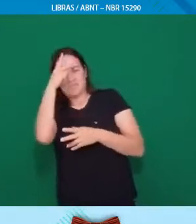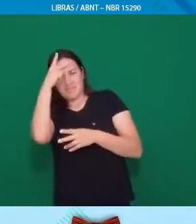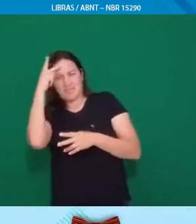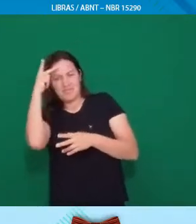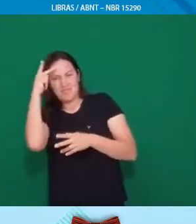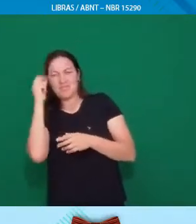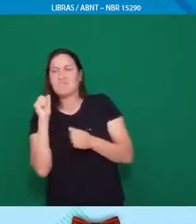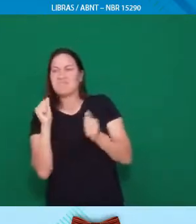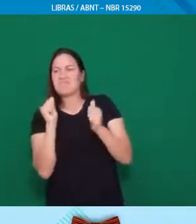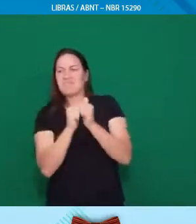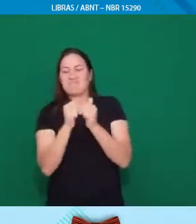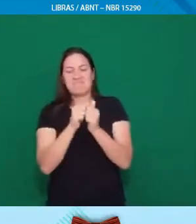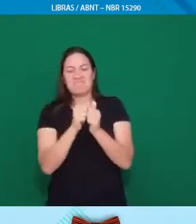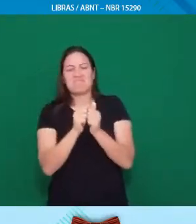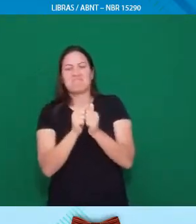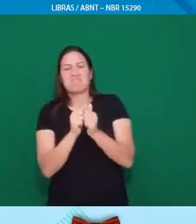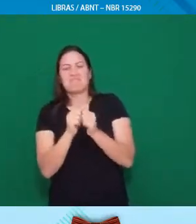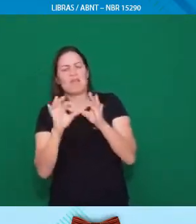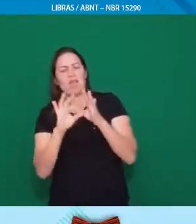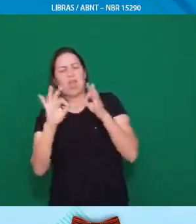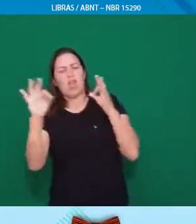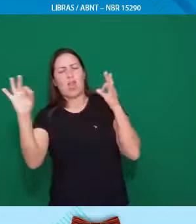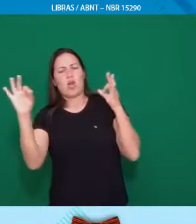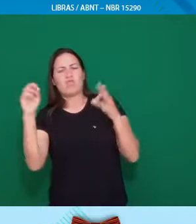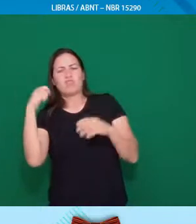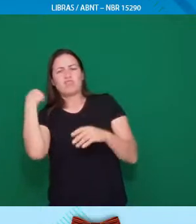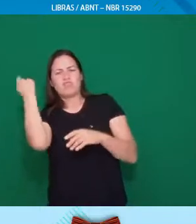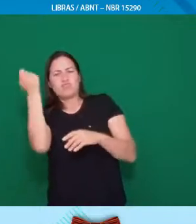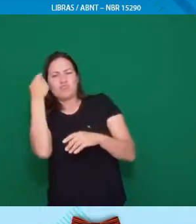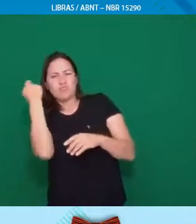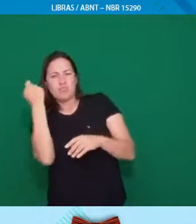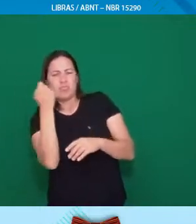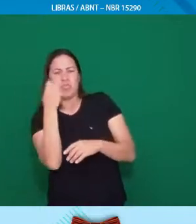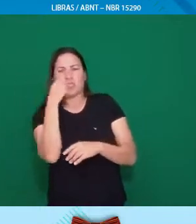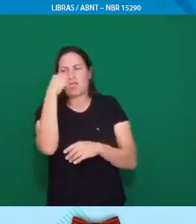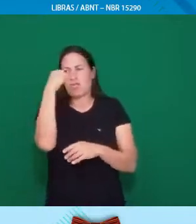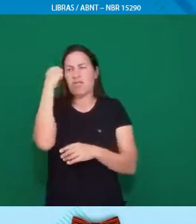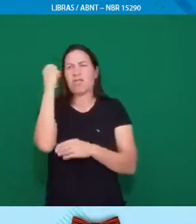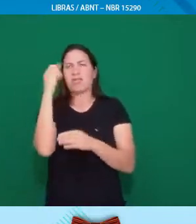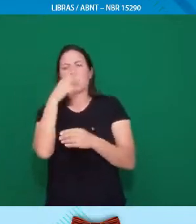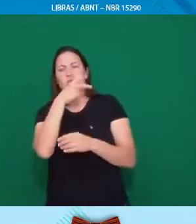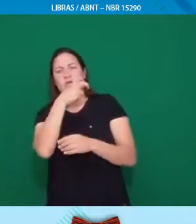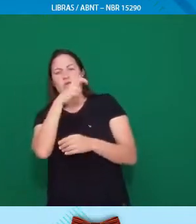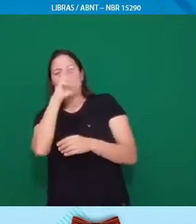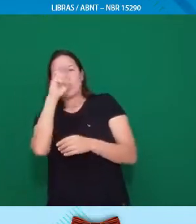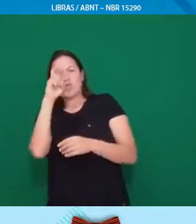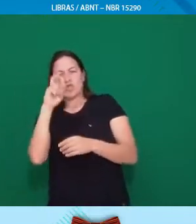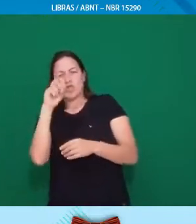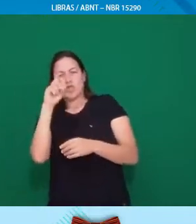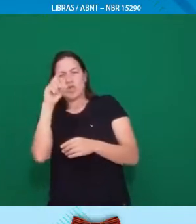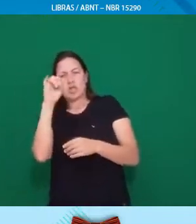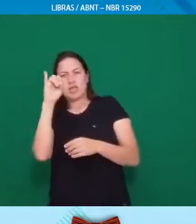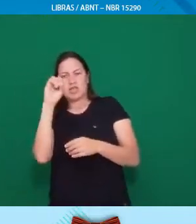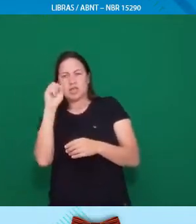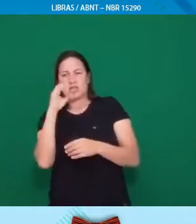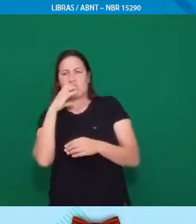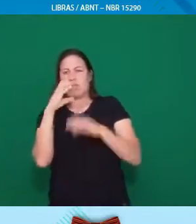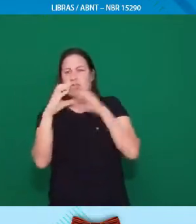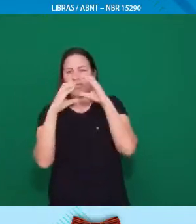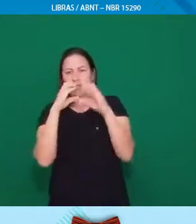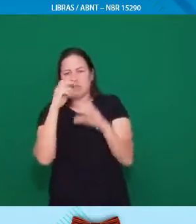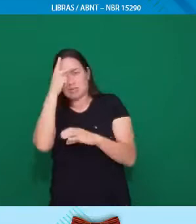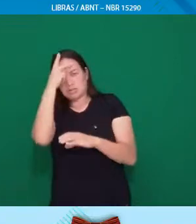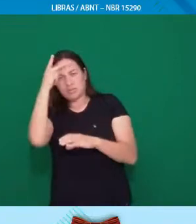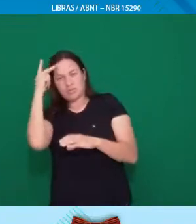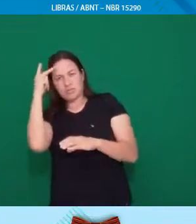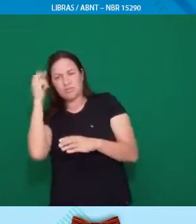verem as pessoas que vem empresários que vendem do Mato Grosso disso graças Alexandre tem um grande comunicador ele tá se